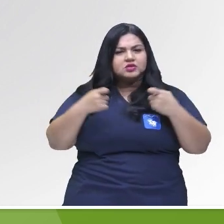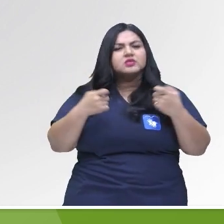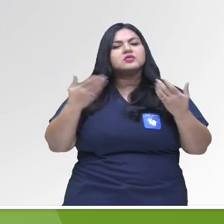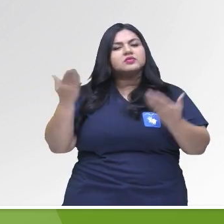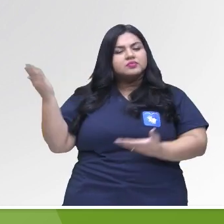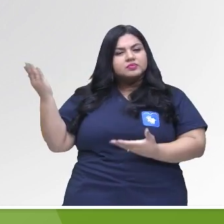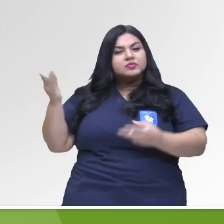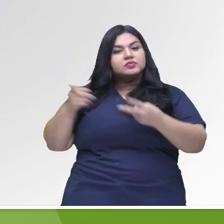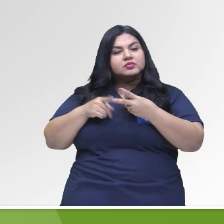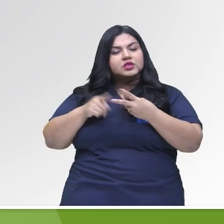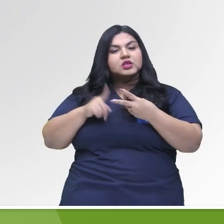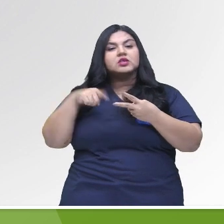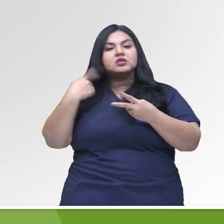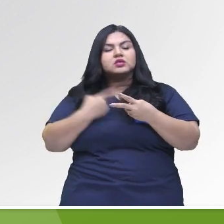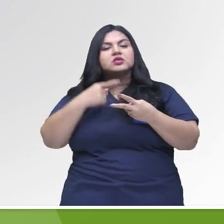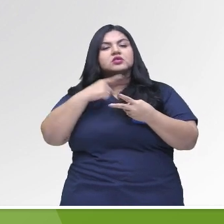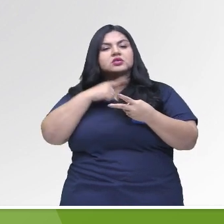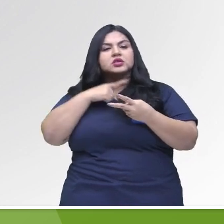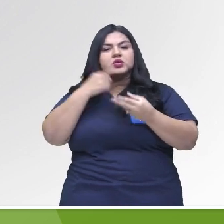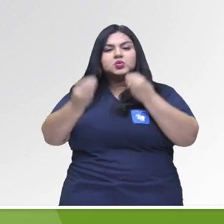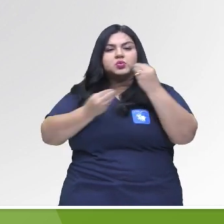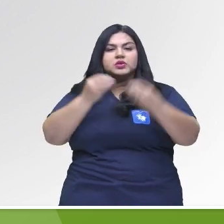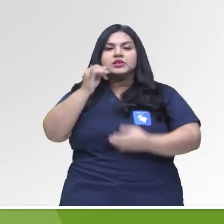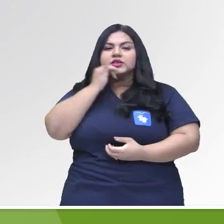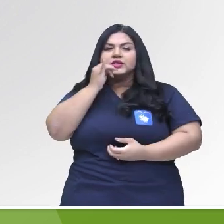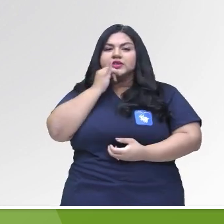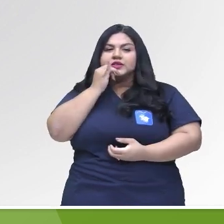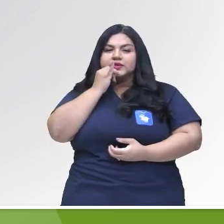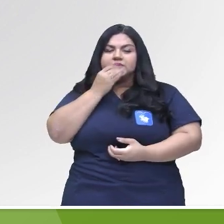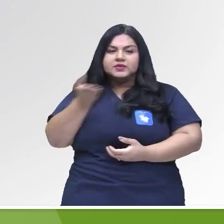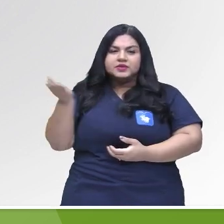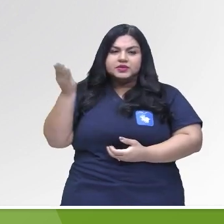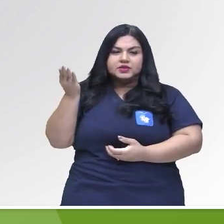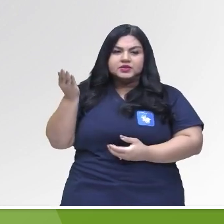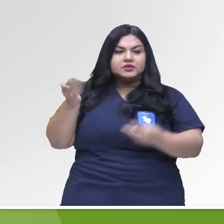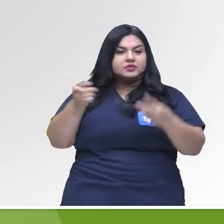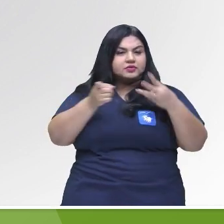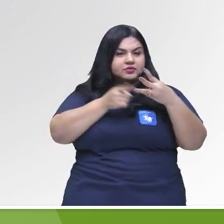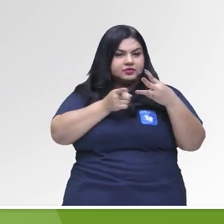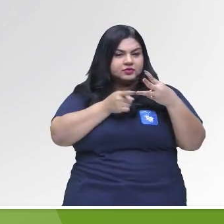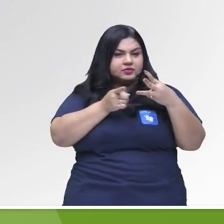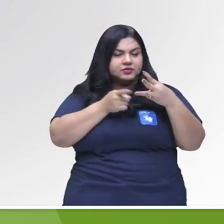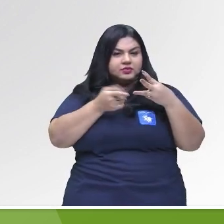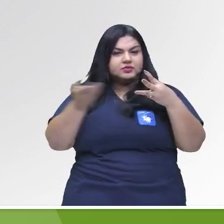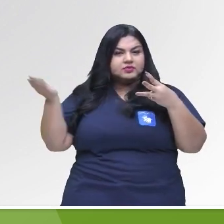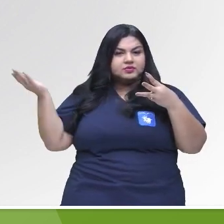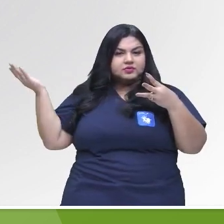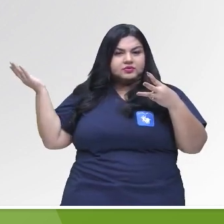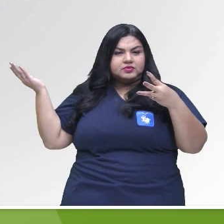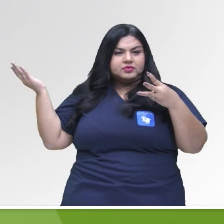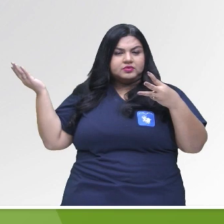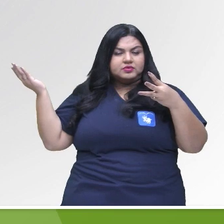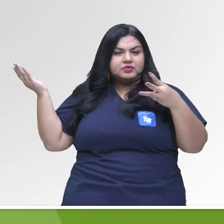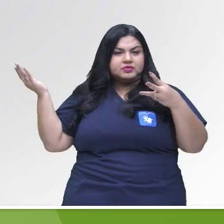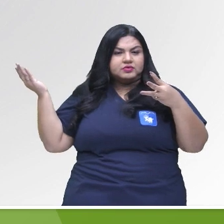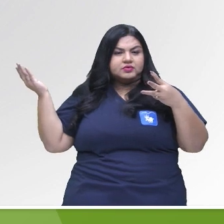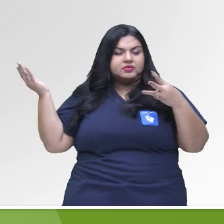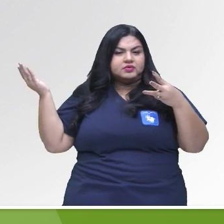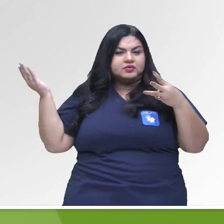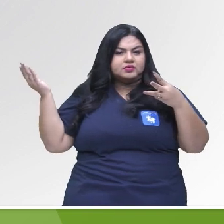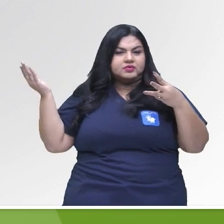poliamidas. Aí nós temos também como exemplo os policarbonetos, tá? Ou